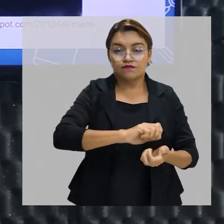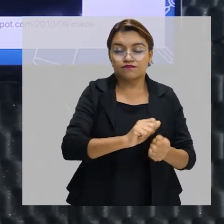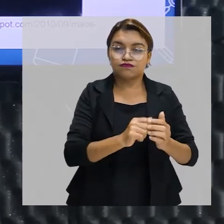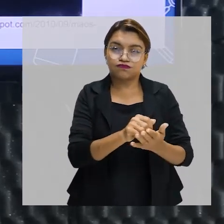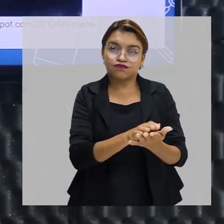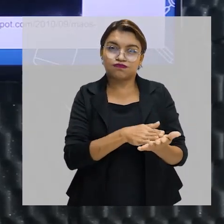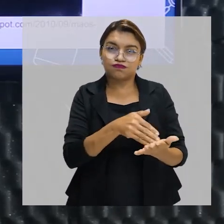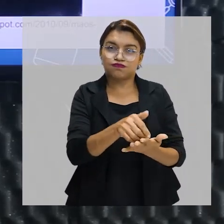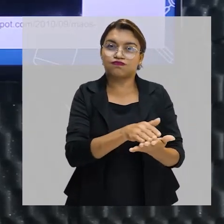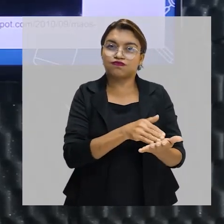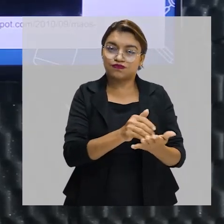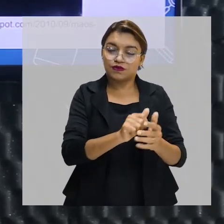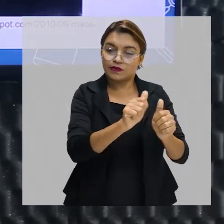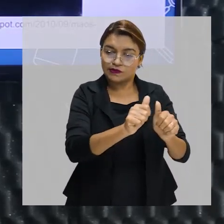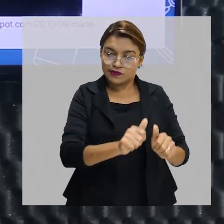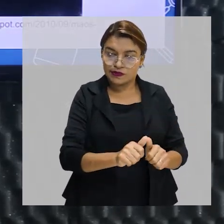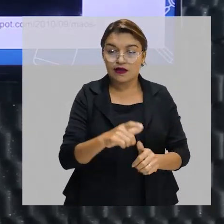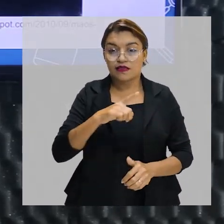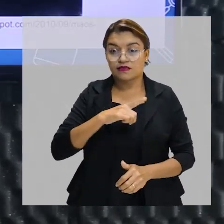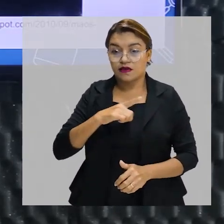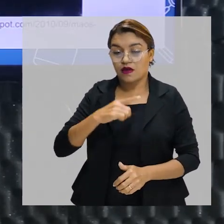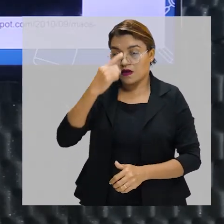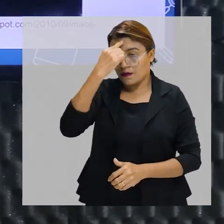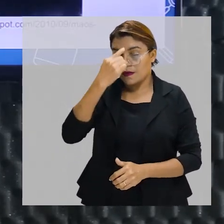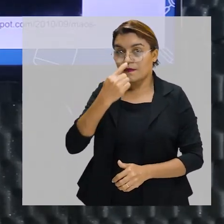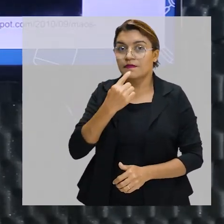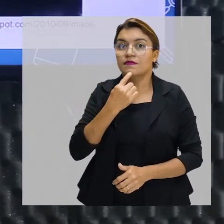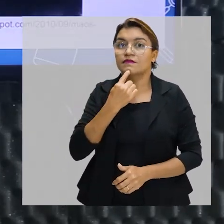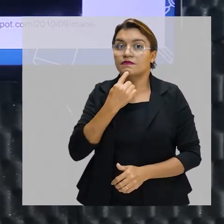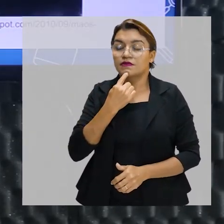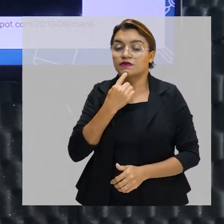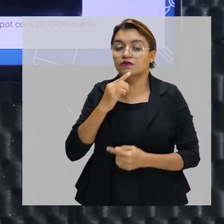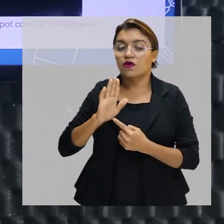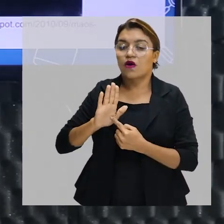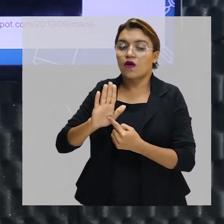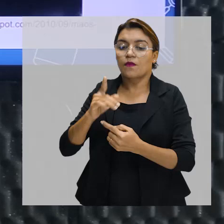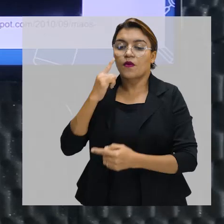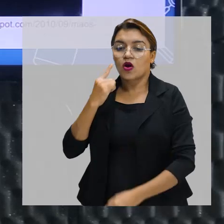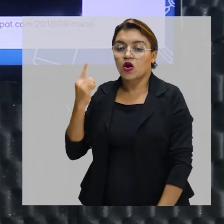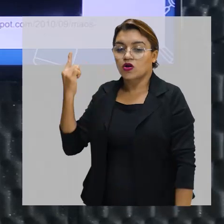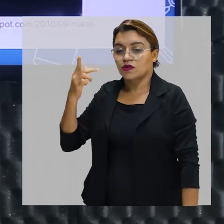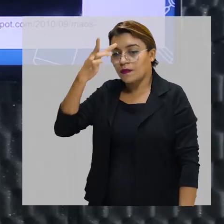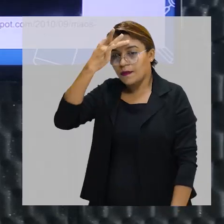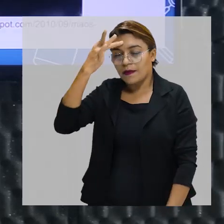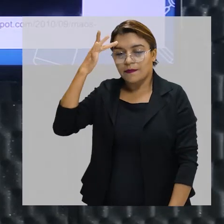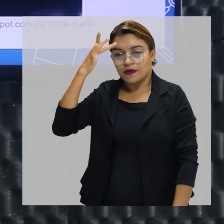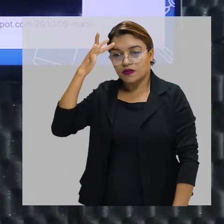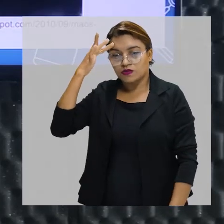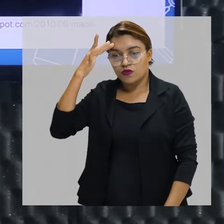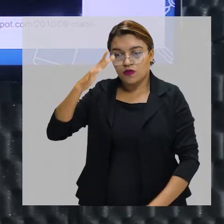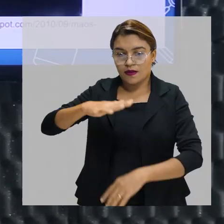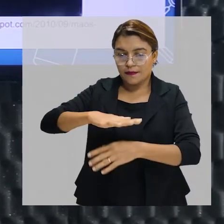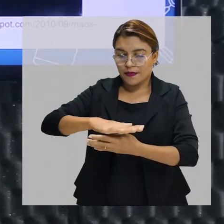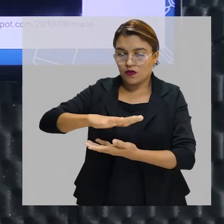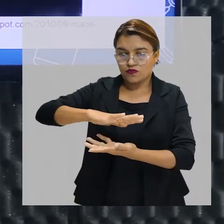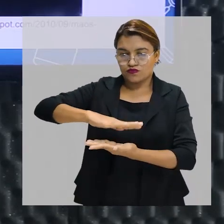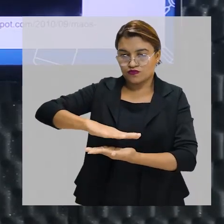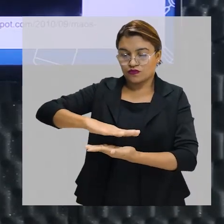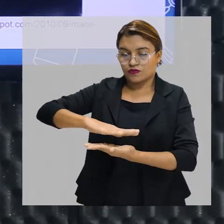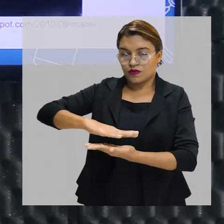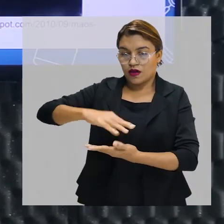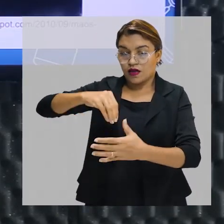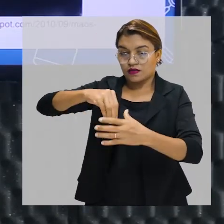figura, uma pessoa, as mãos aí sobrepostas uma à outra, e